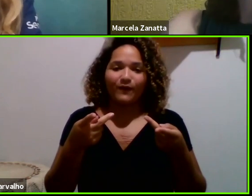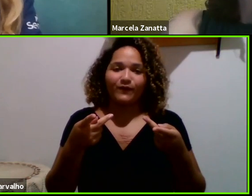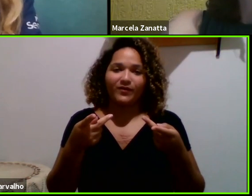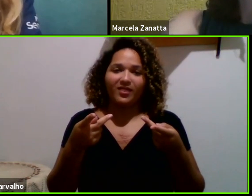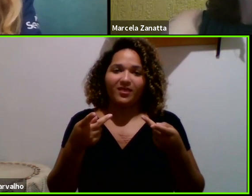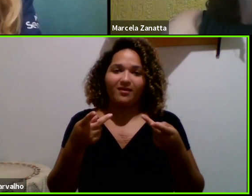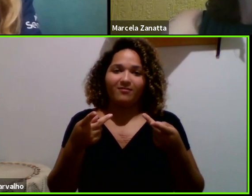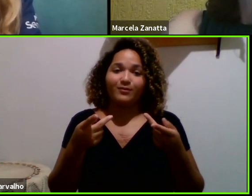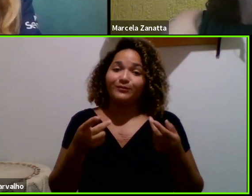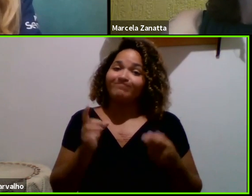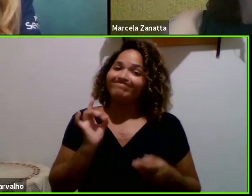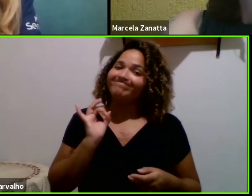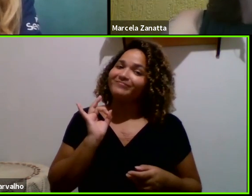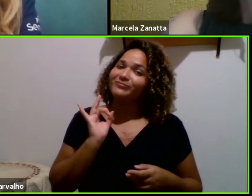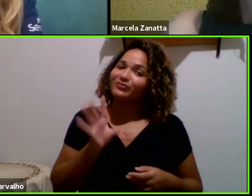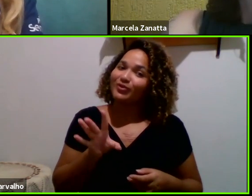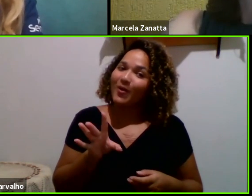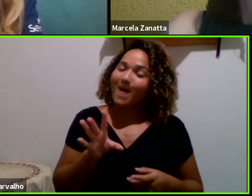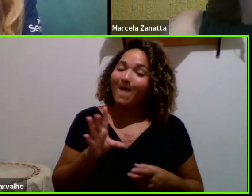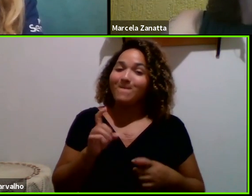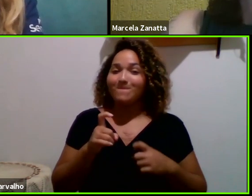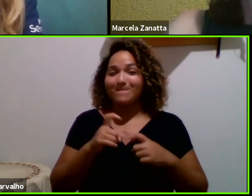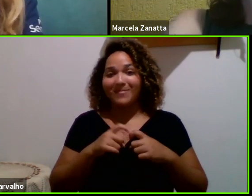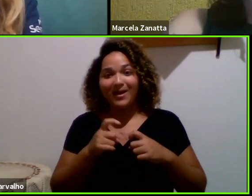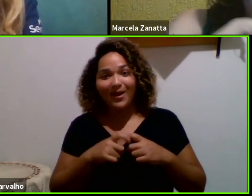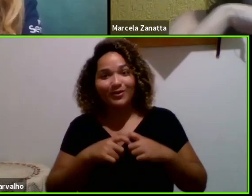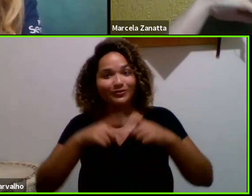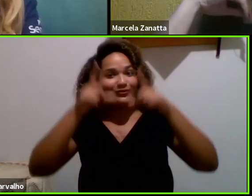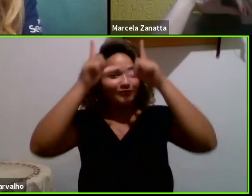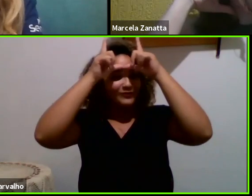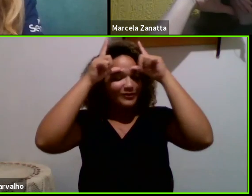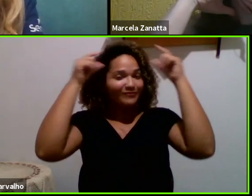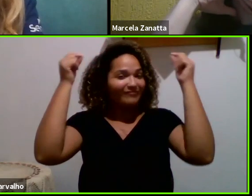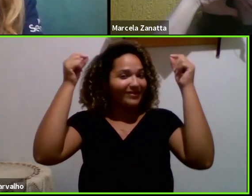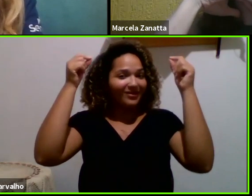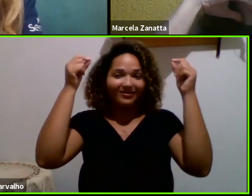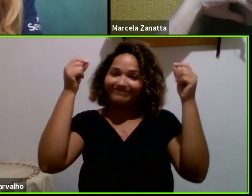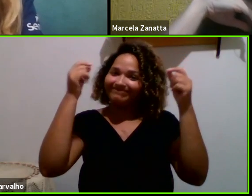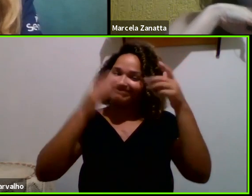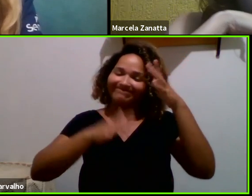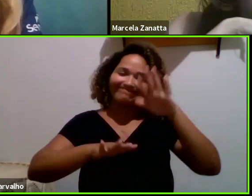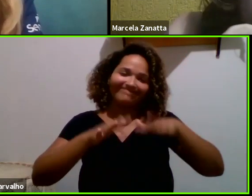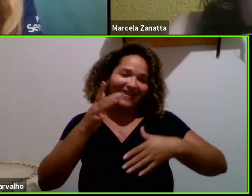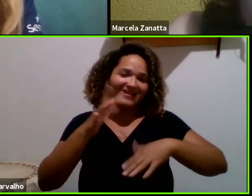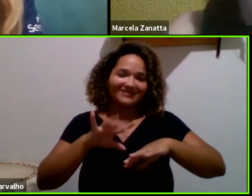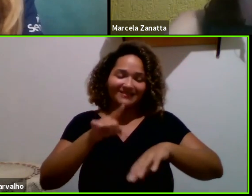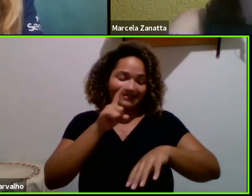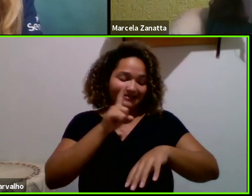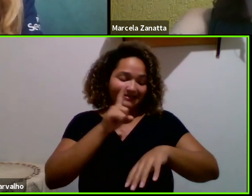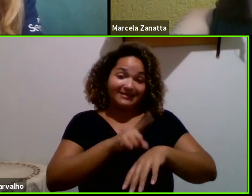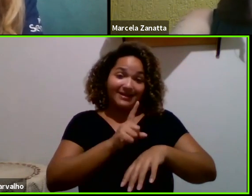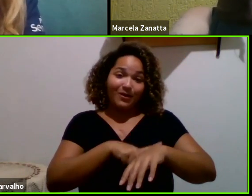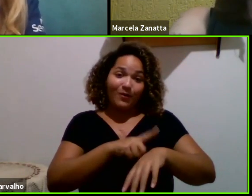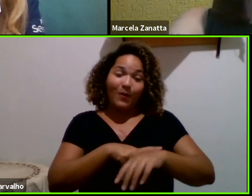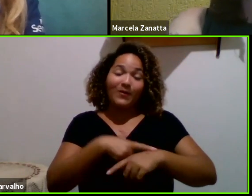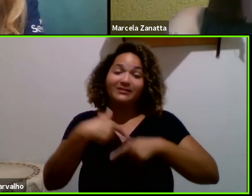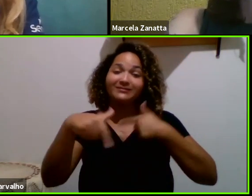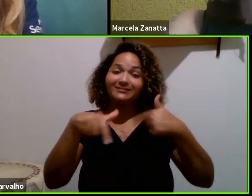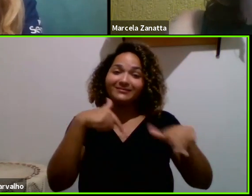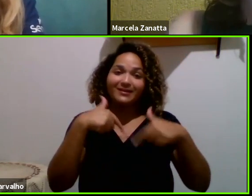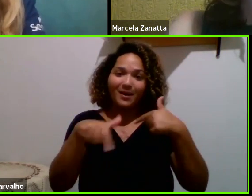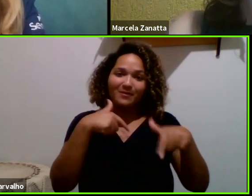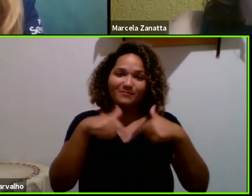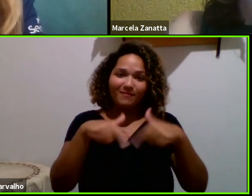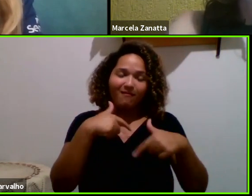enfermeiro obstetra, como todo médico obstetra, algumas vezes se desprende pelo próprio